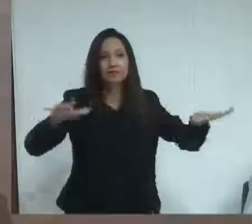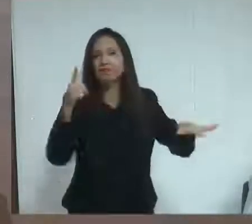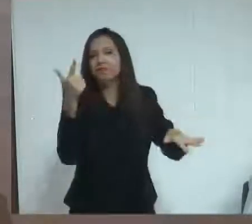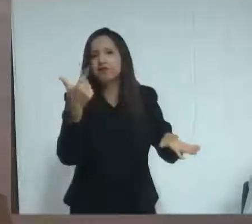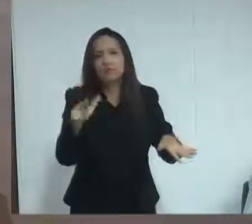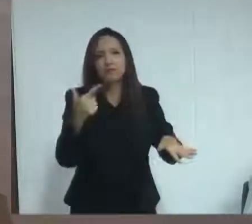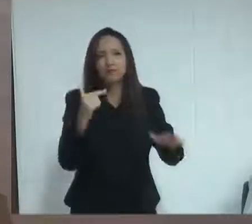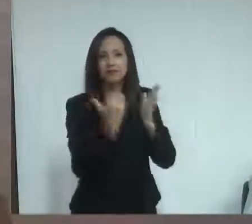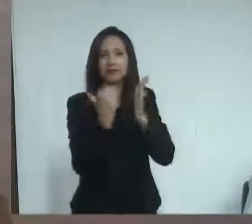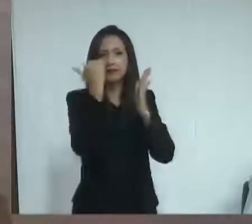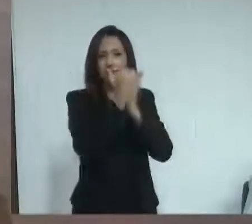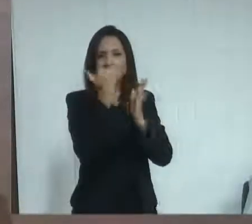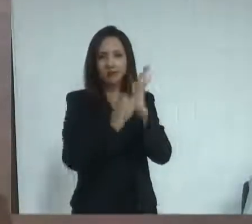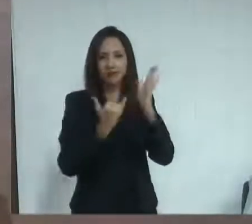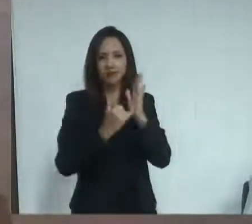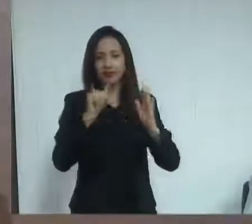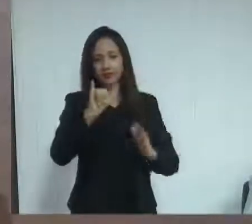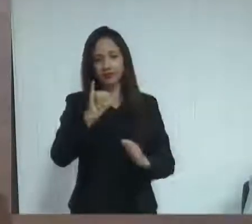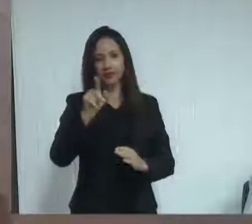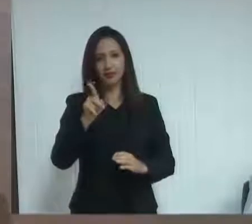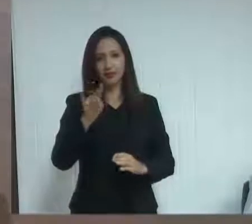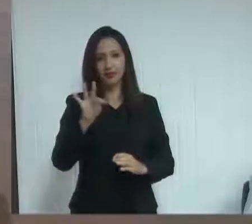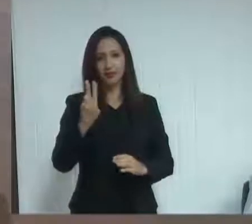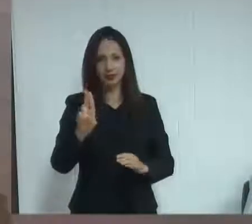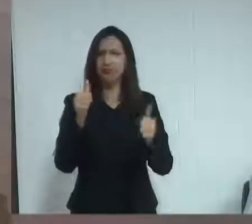IPTU. Tá certo.